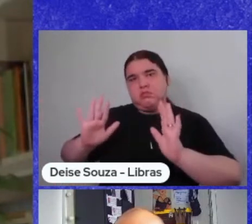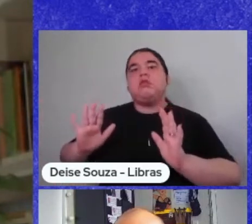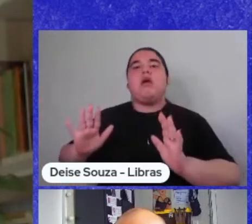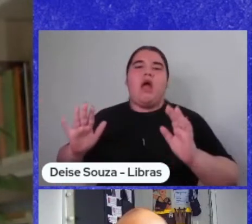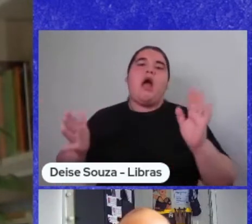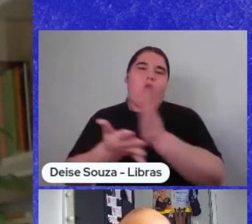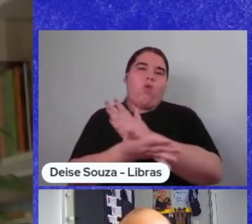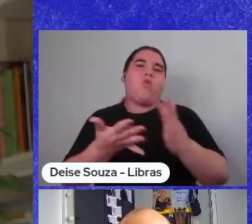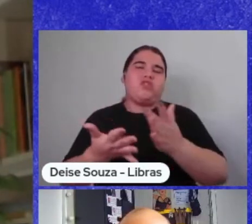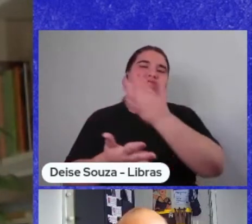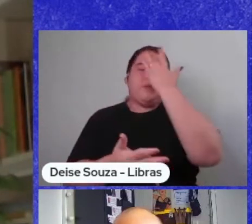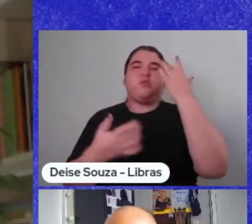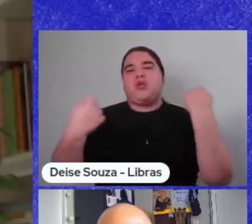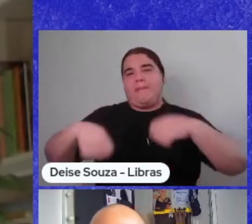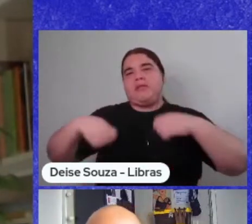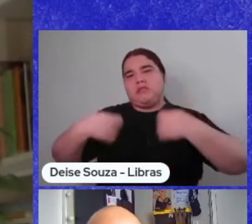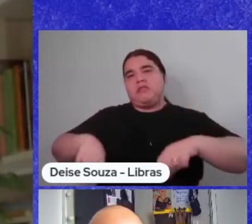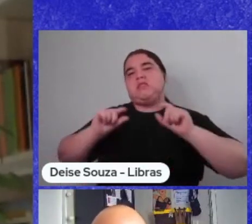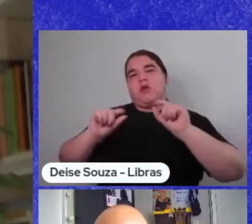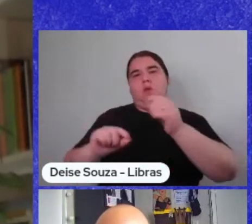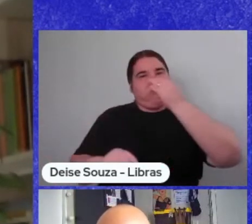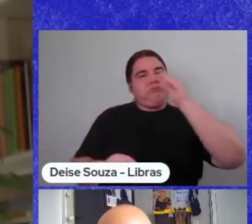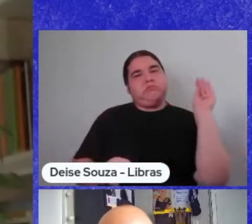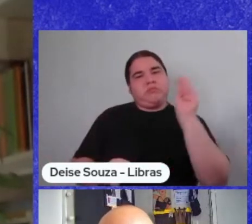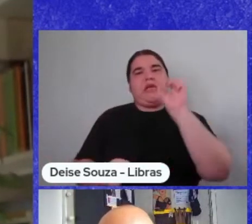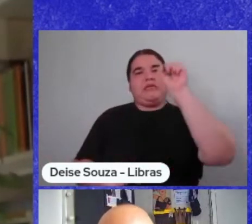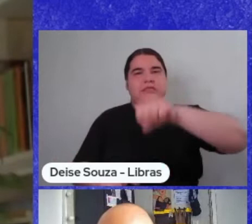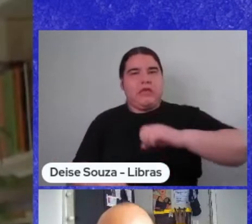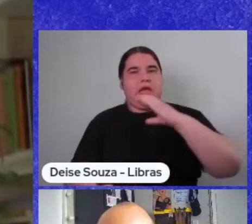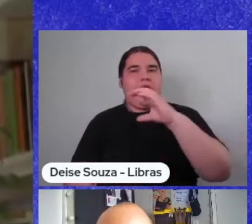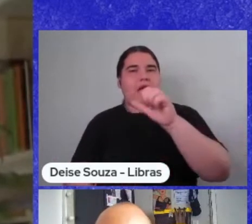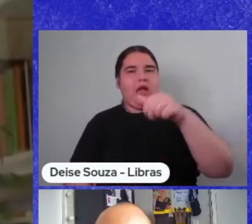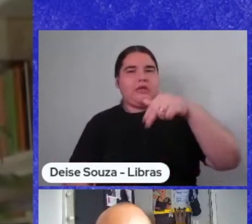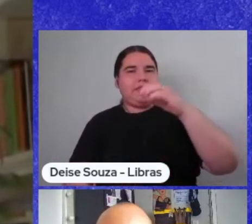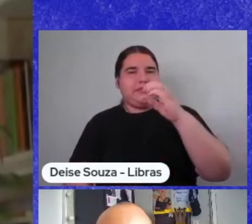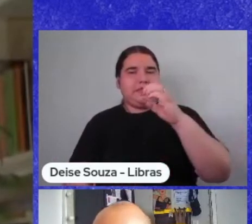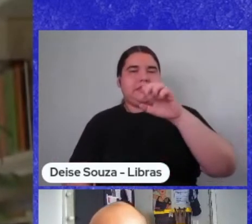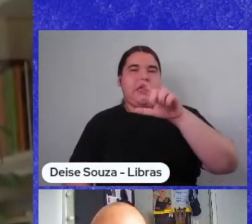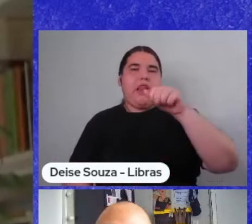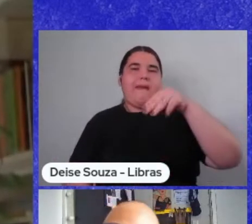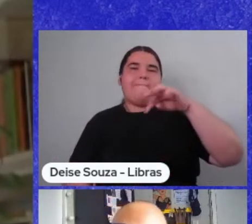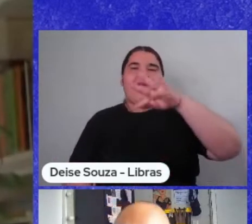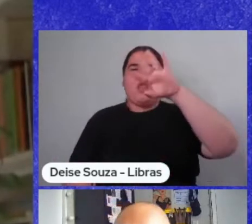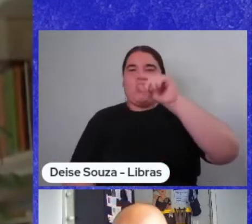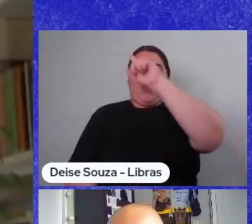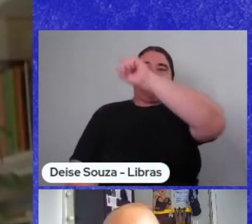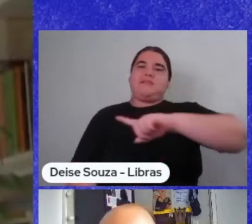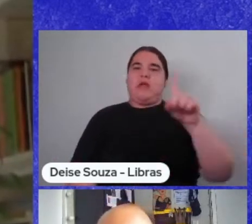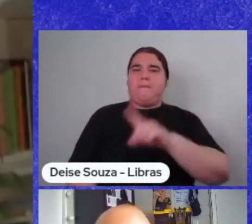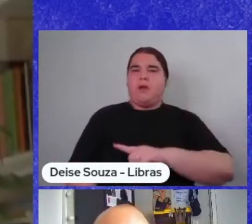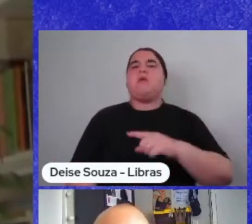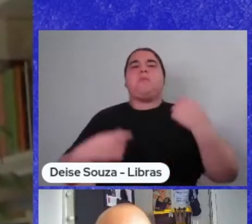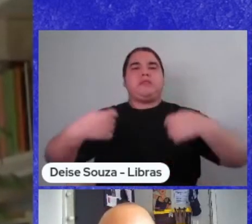sim, mas eu digo que a internet, às vezes, ela tem essa coisa muito perigosa, né, de uma pessoa que está ali atrás